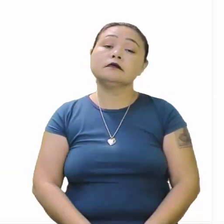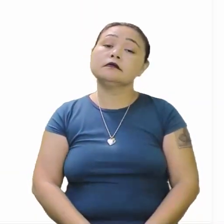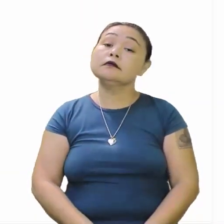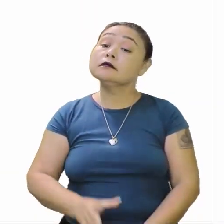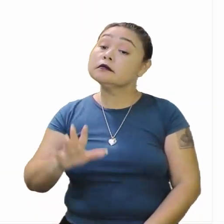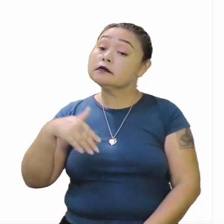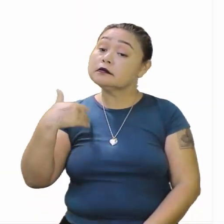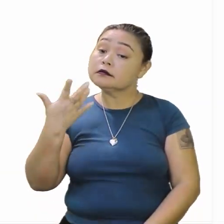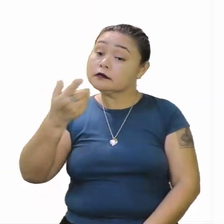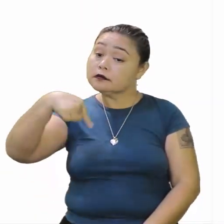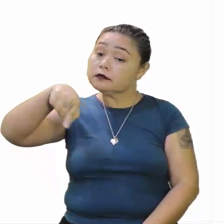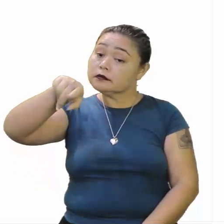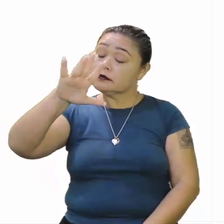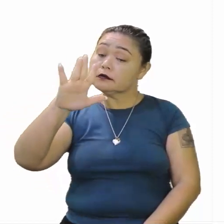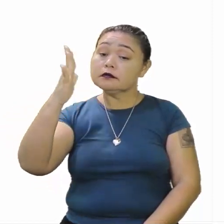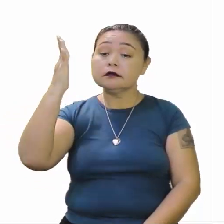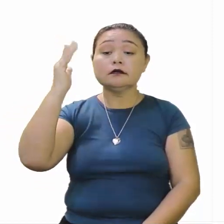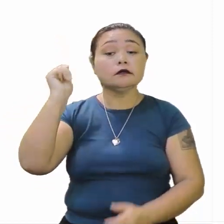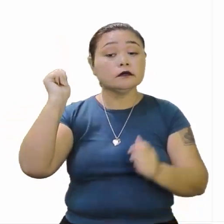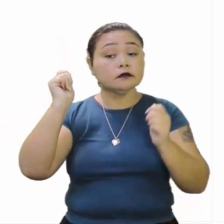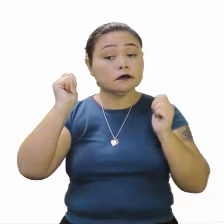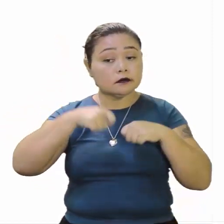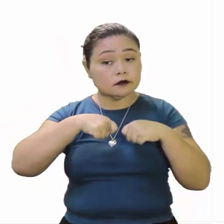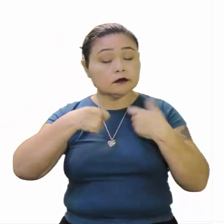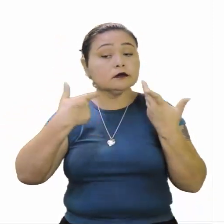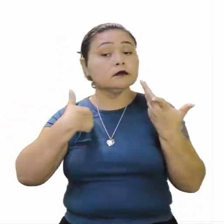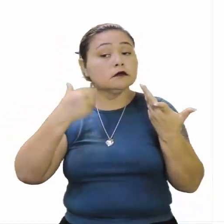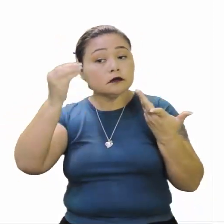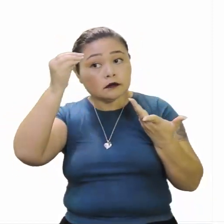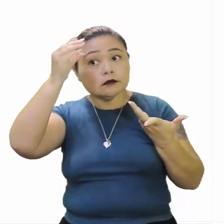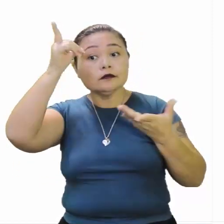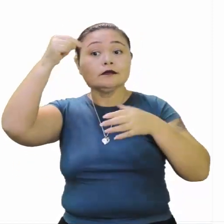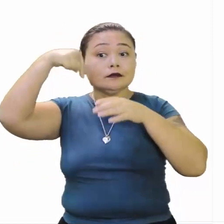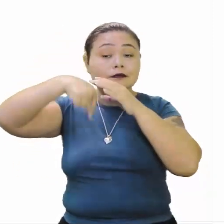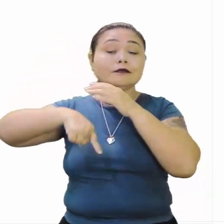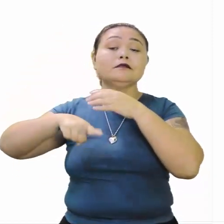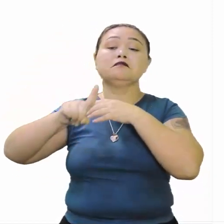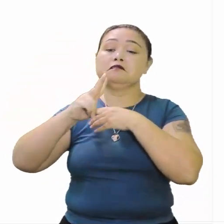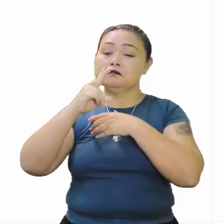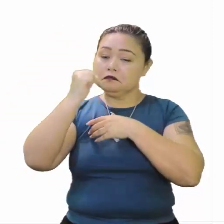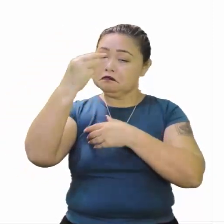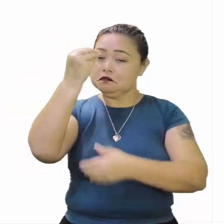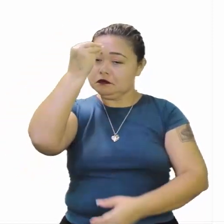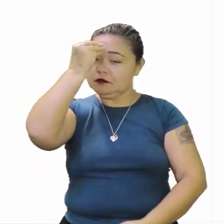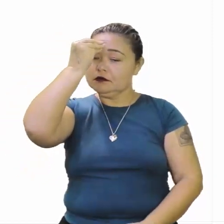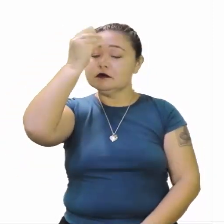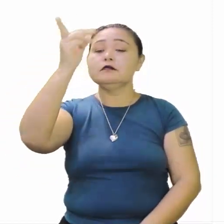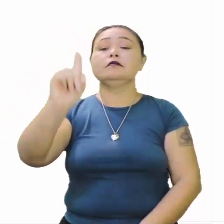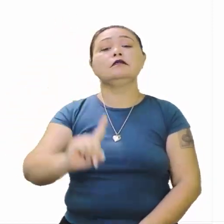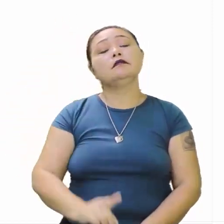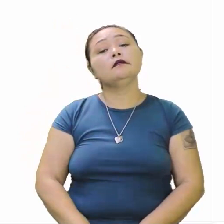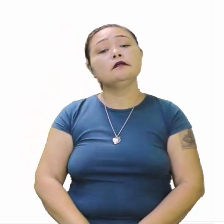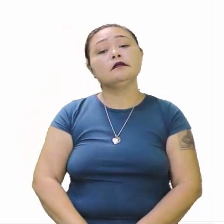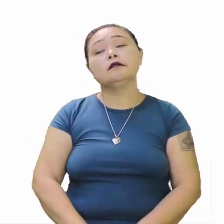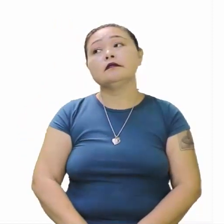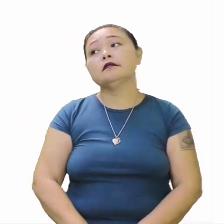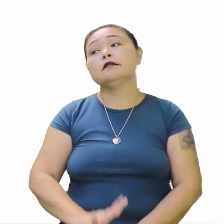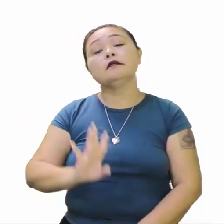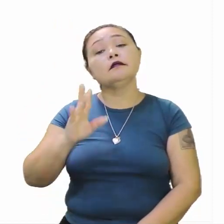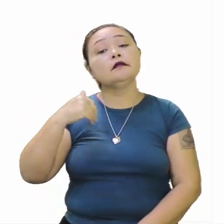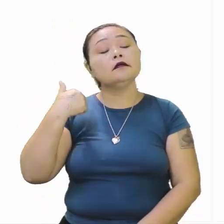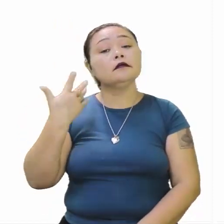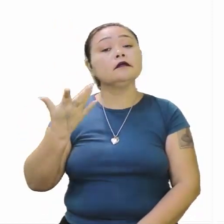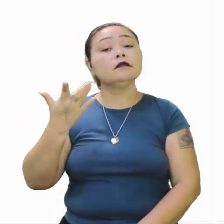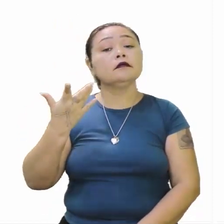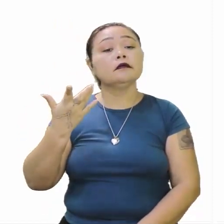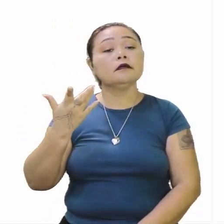Para que você possa fundamentar mais ainda o seu conhecimento, ou seja, enriquecer um pouquinho, vamos agora